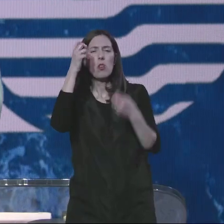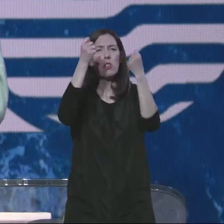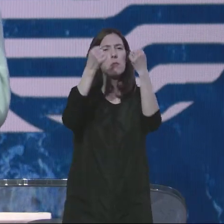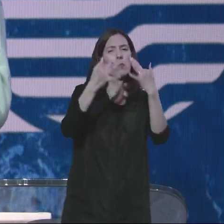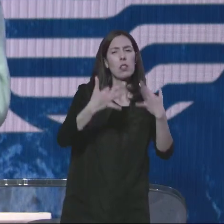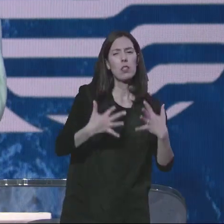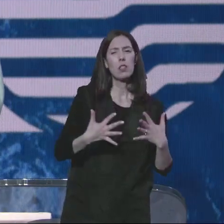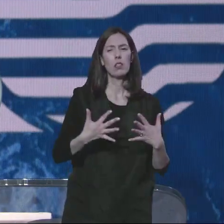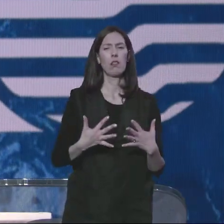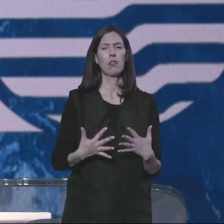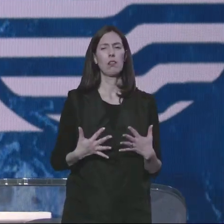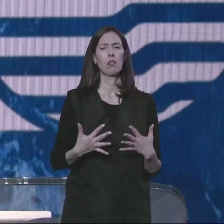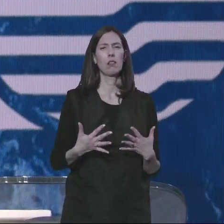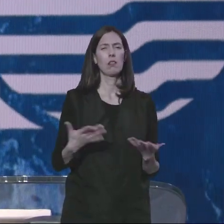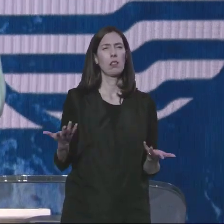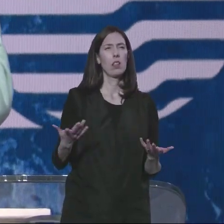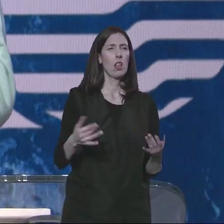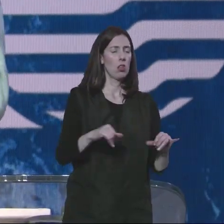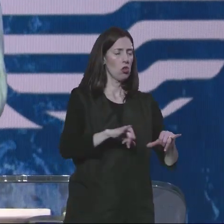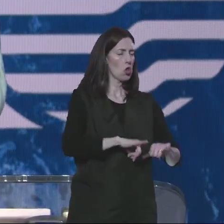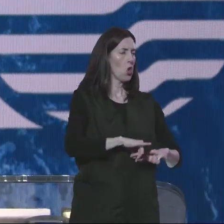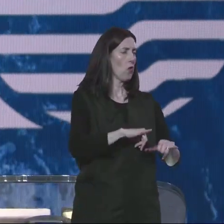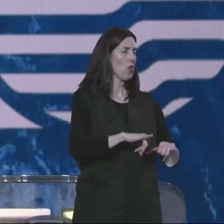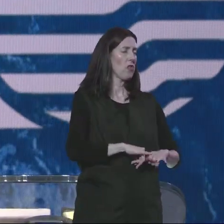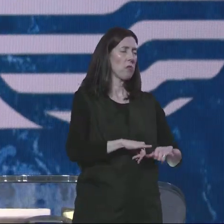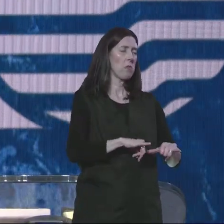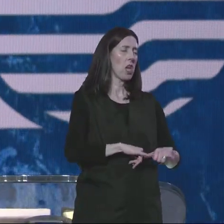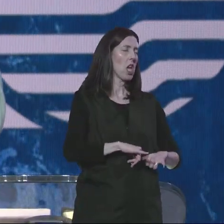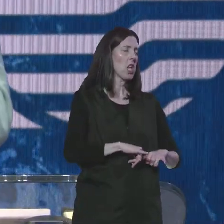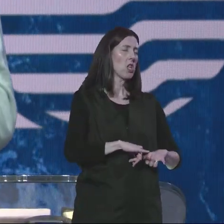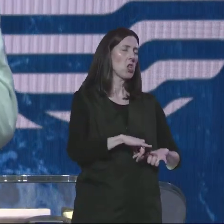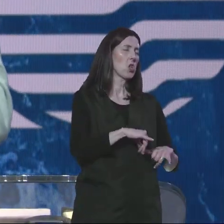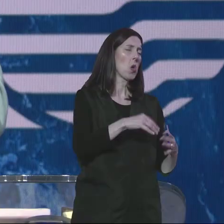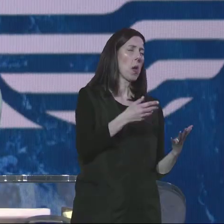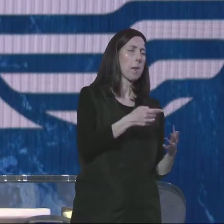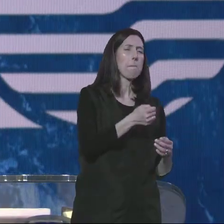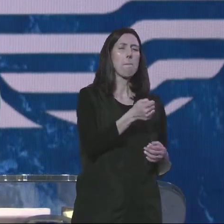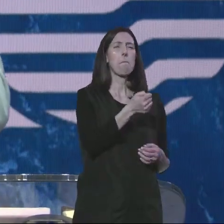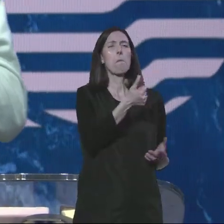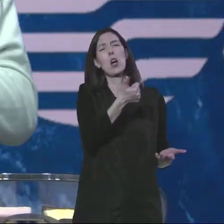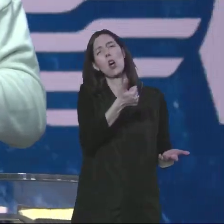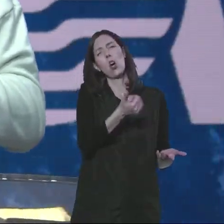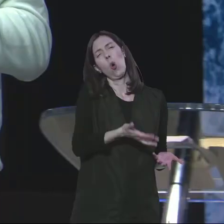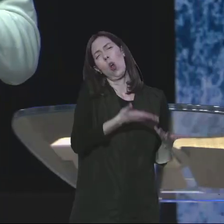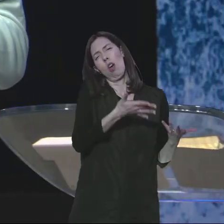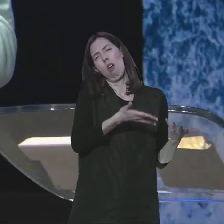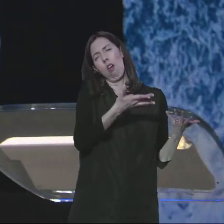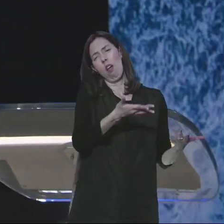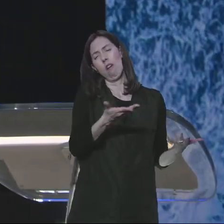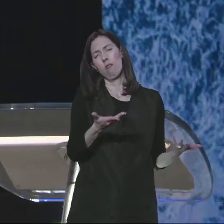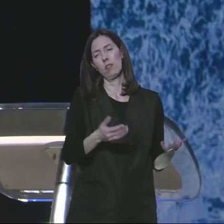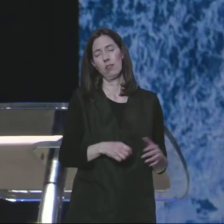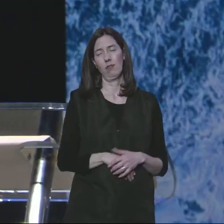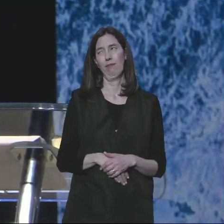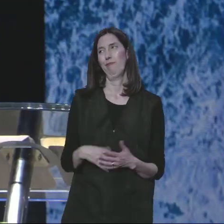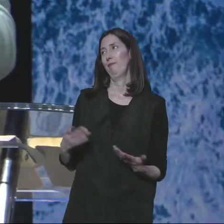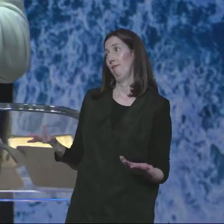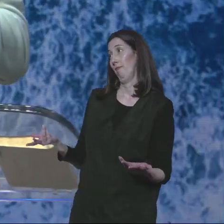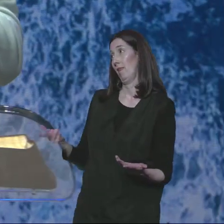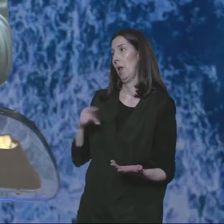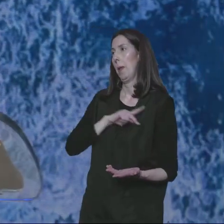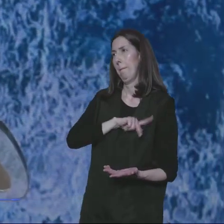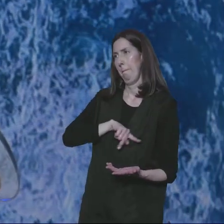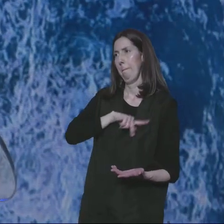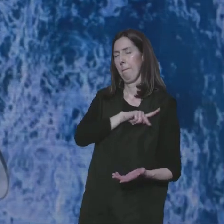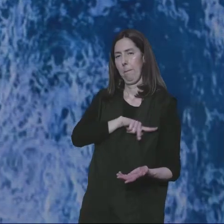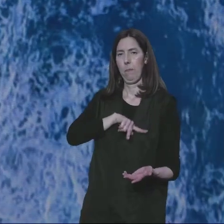essas leves e momentâneas tribulações e sofrimentos. Talvez você possa pensar, pô, o apóstolo Paulo é tipo